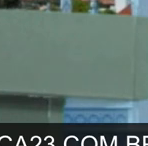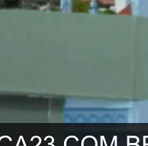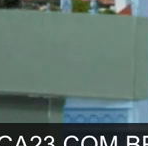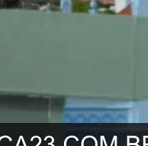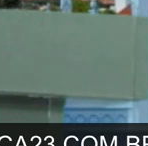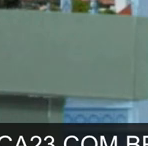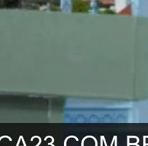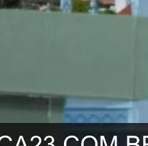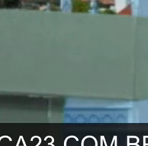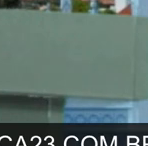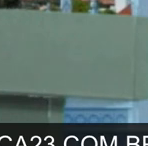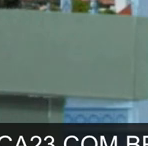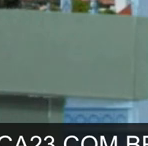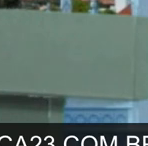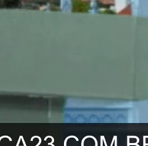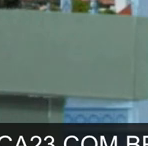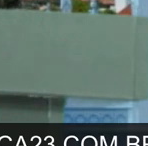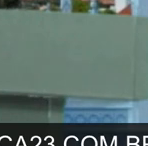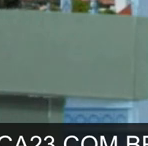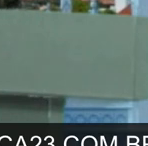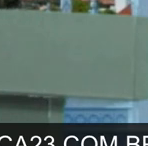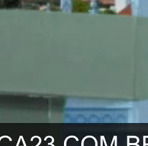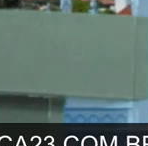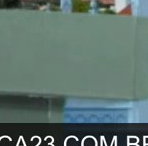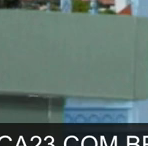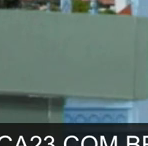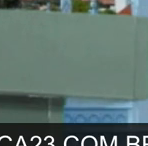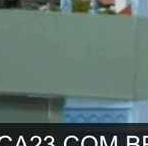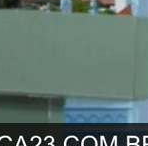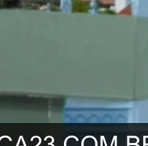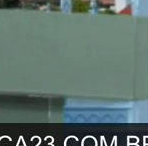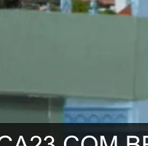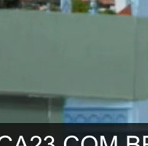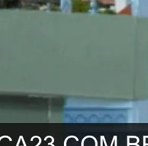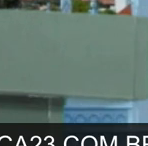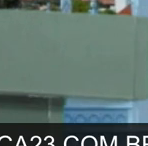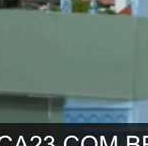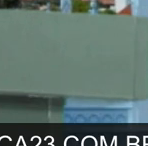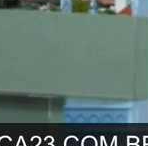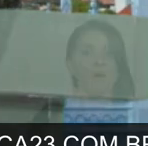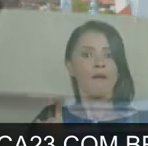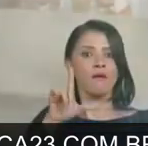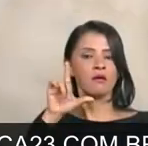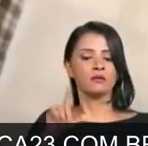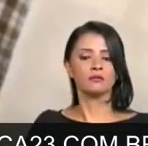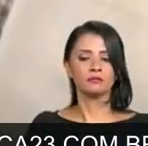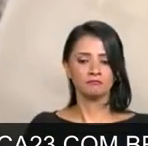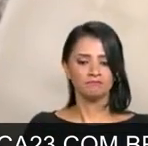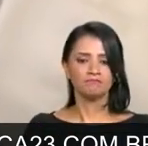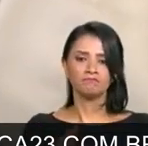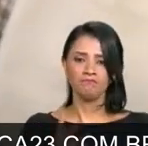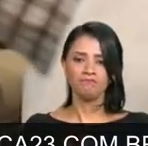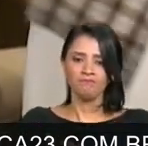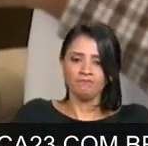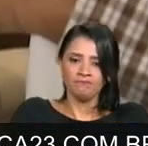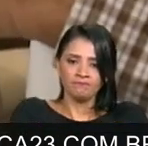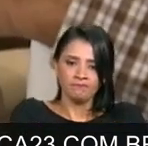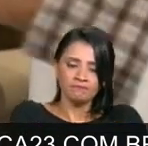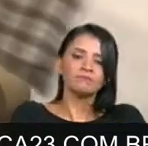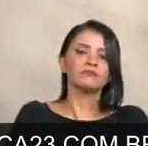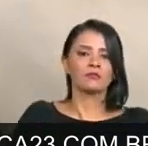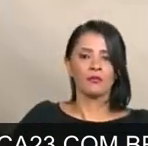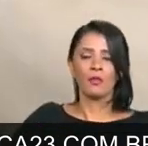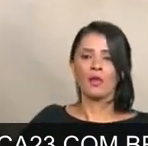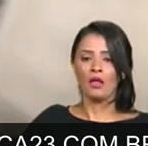nós temos a campanha de combate aos cânceres ginecológicos. Vamos ver. Os cânceres ginecológicos